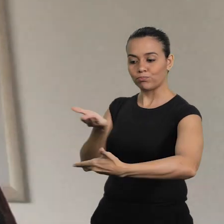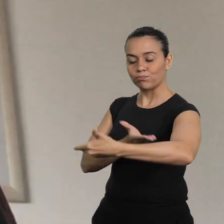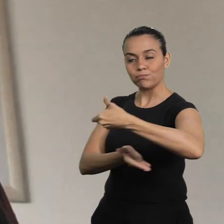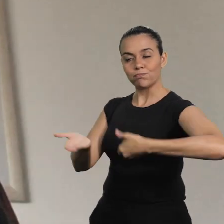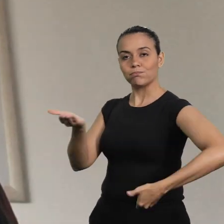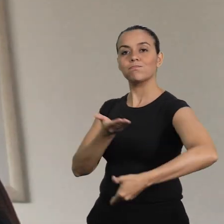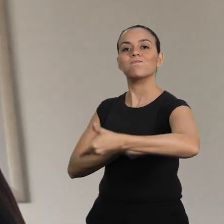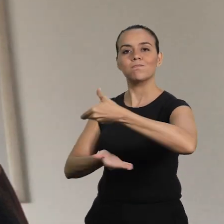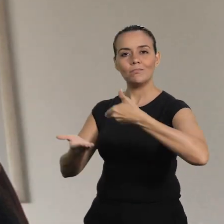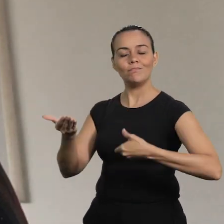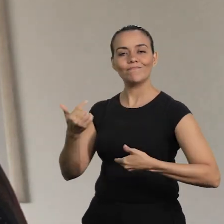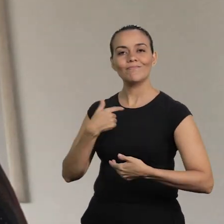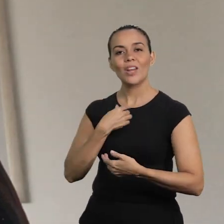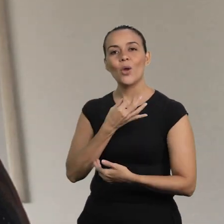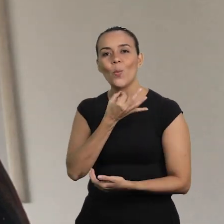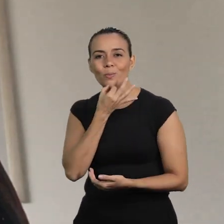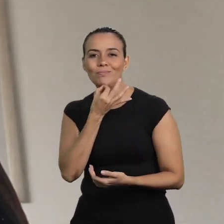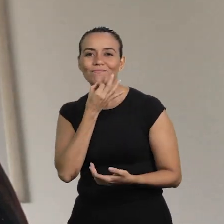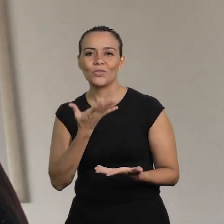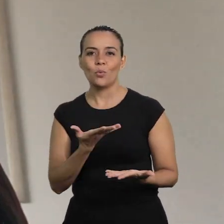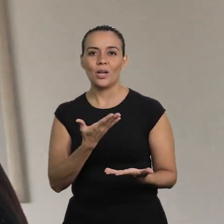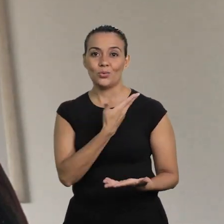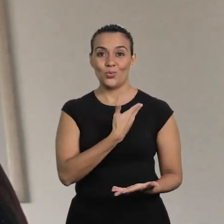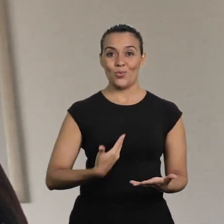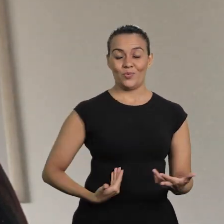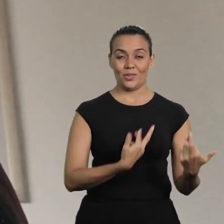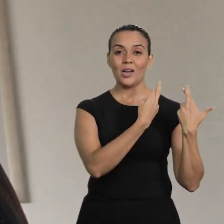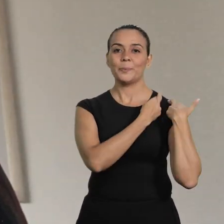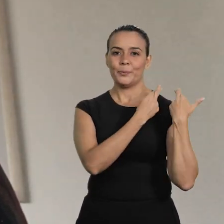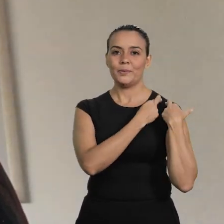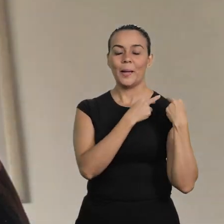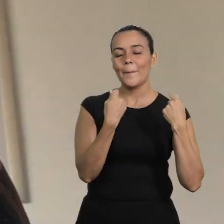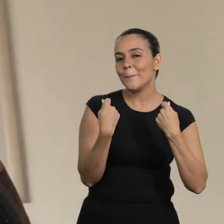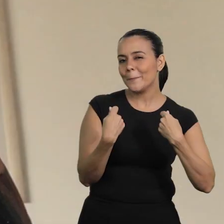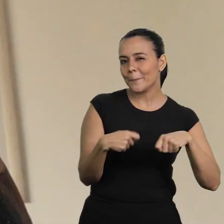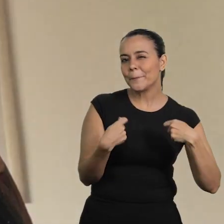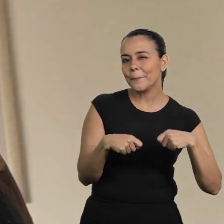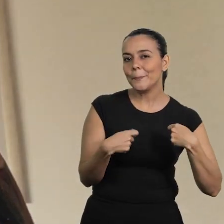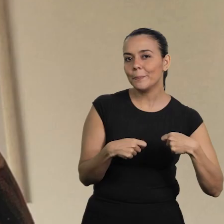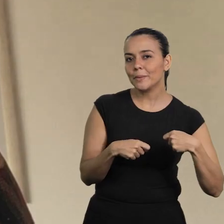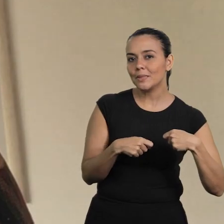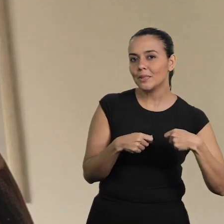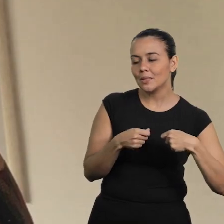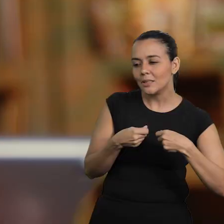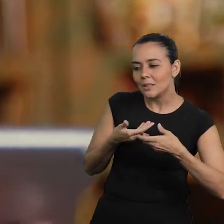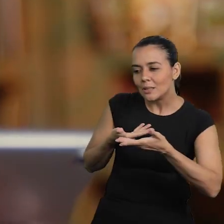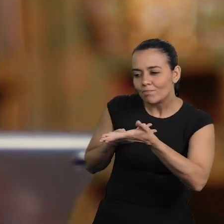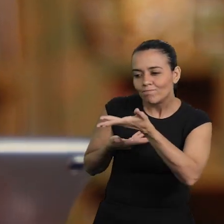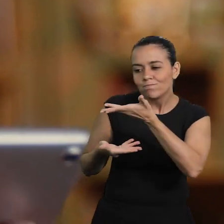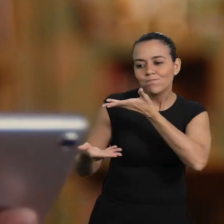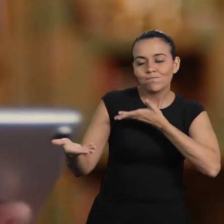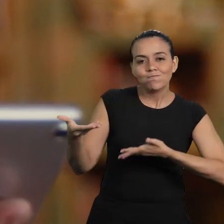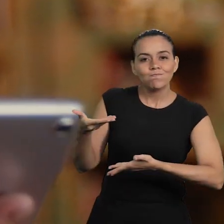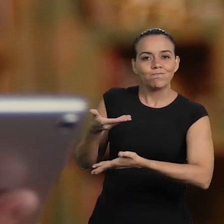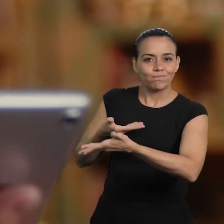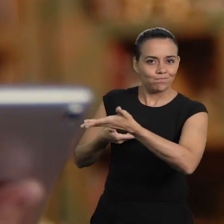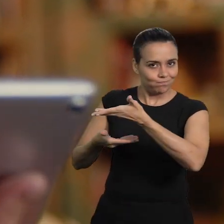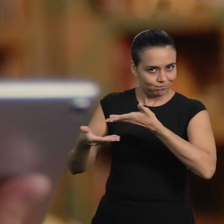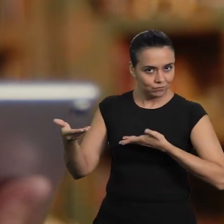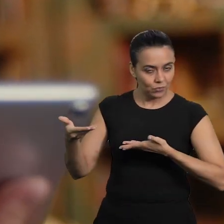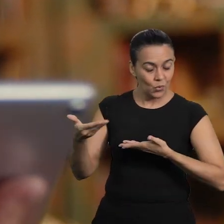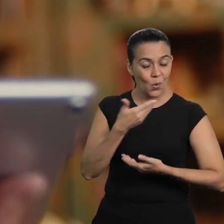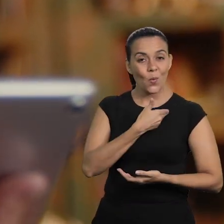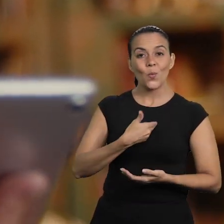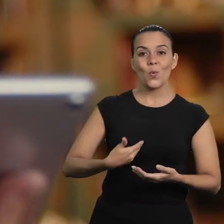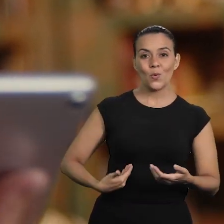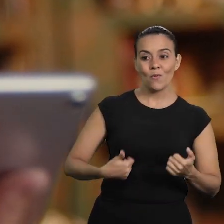acho cada vez mais que o papel do governo é organizar os arranjos pré-competitivos, né? Talvez o governo não consiga